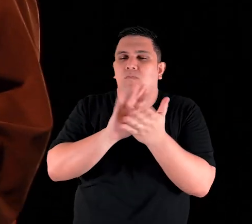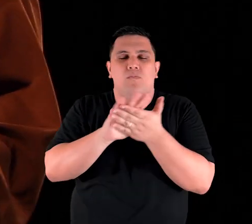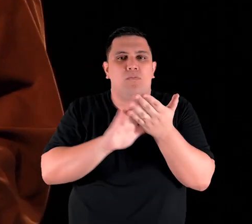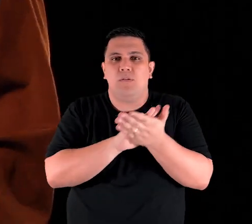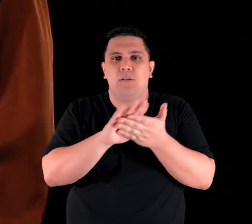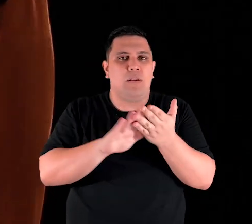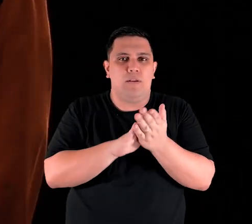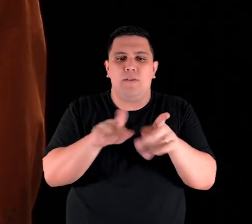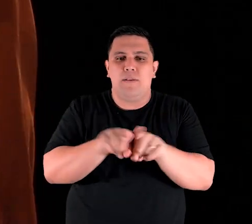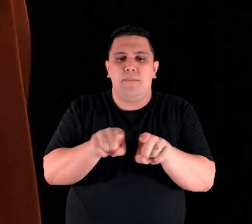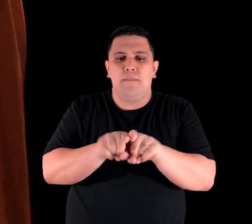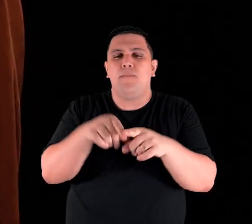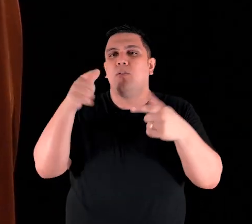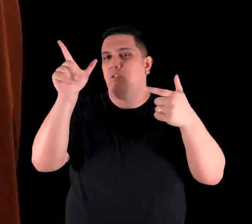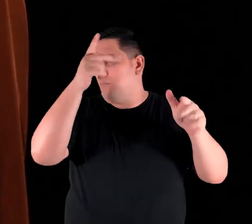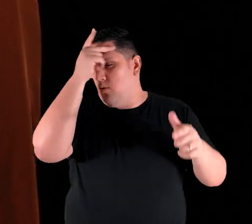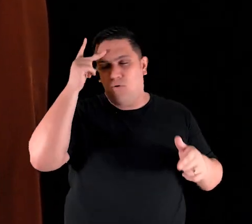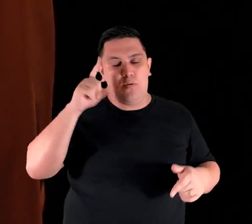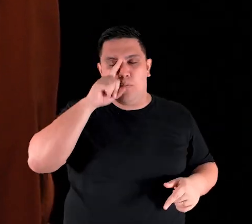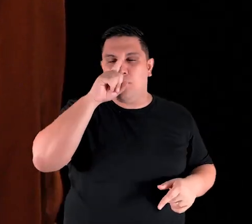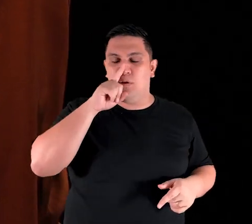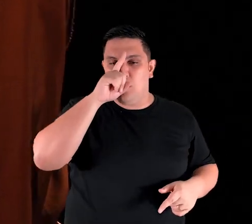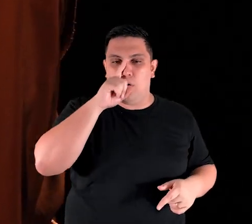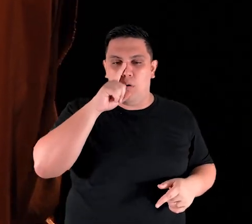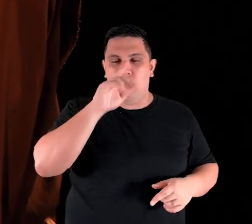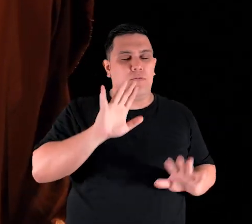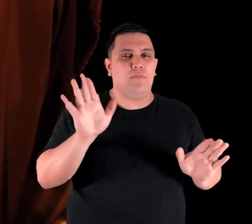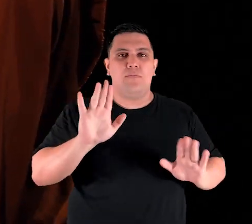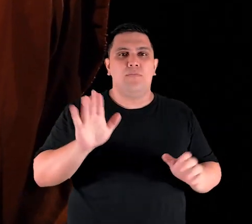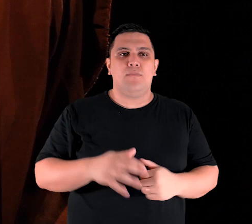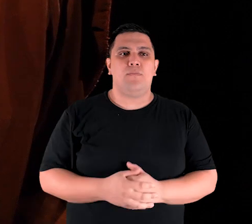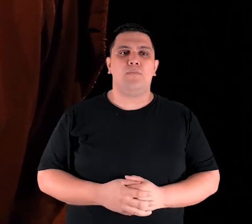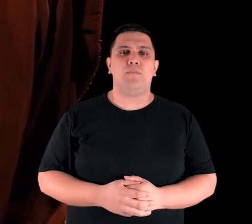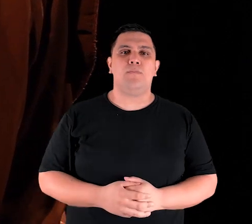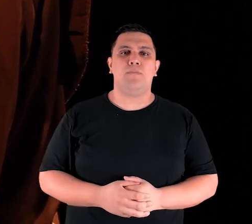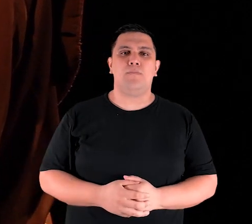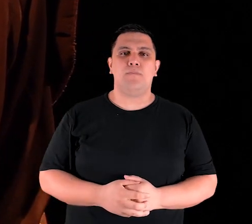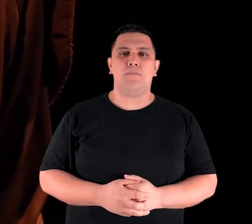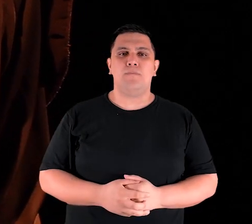carrascos bondosos, por assim dizer.